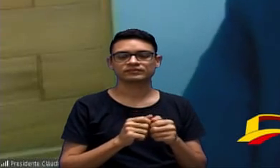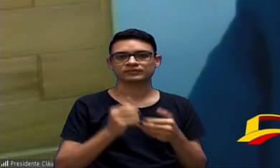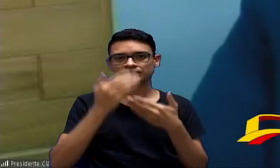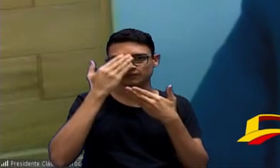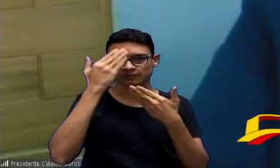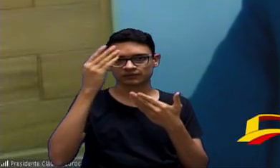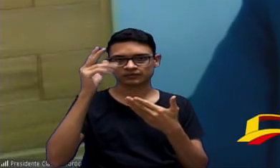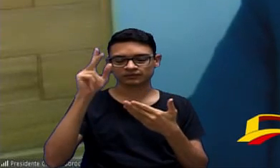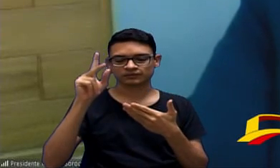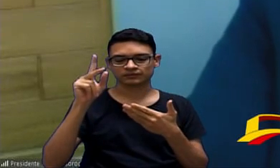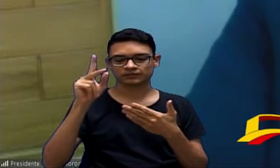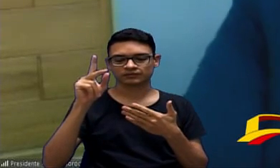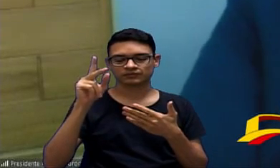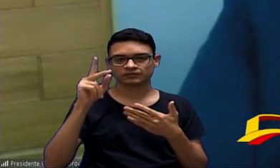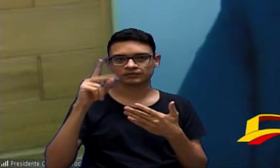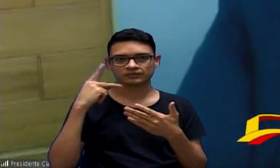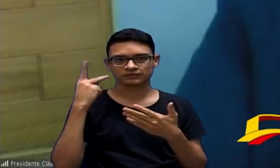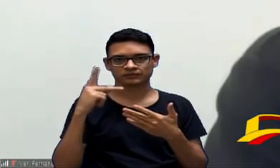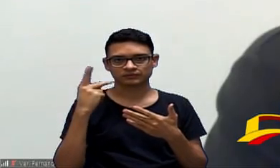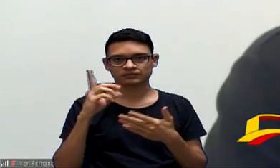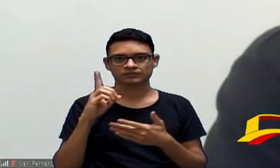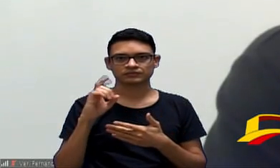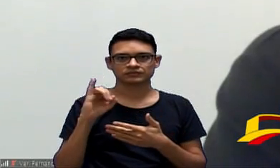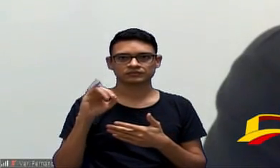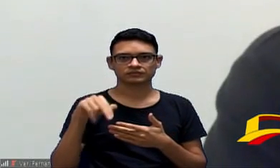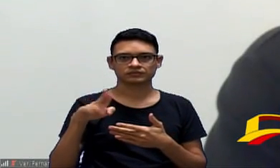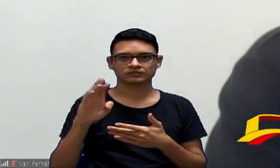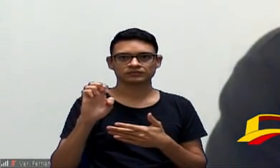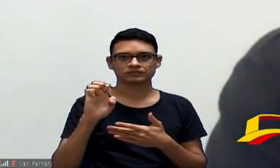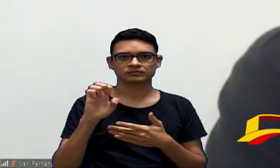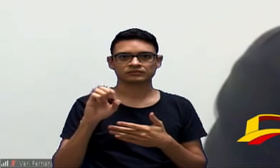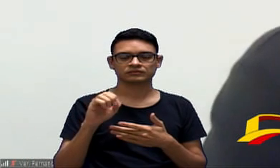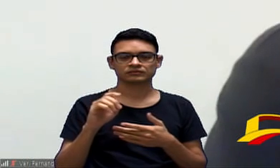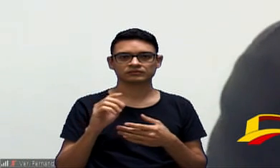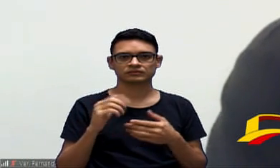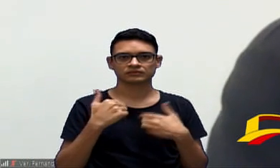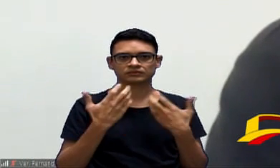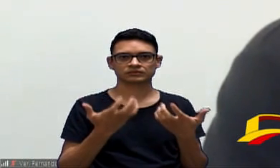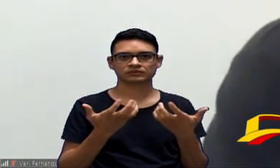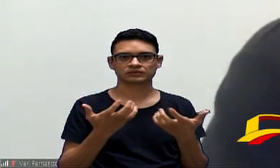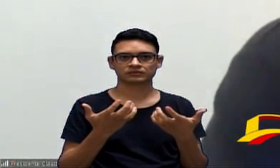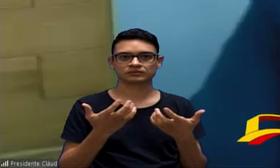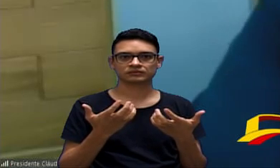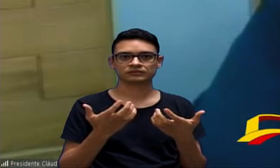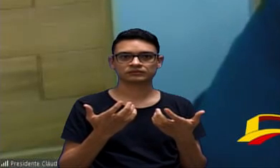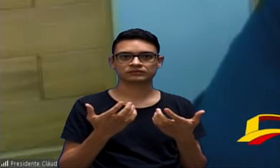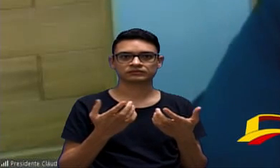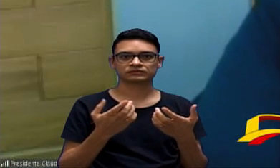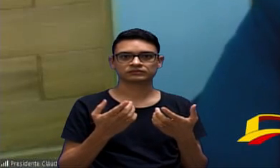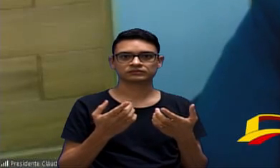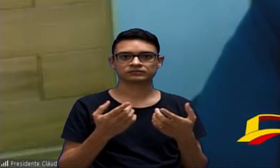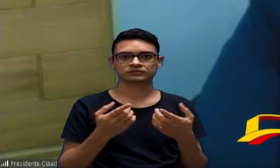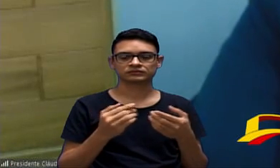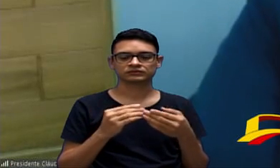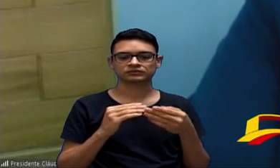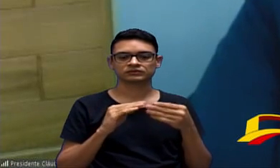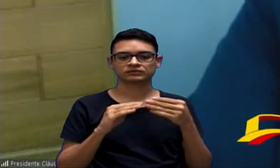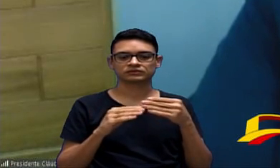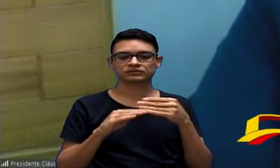Obrigado, vereador Dini. Eu gostaria de, como está encerrado, o